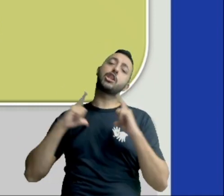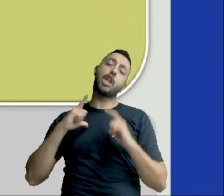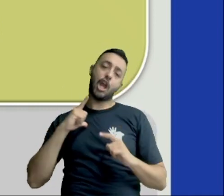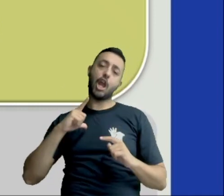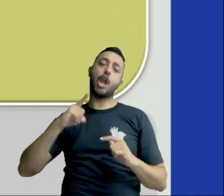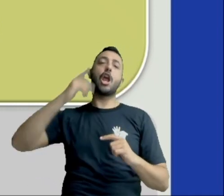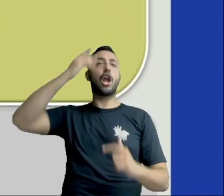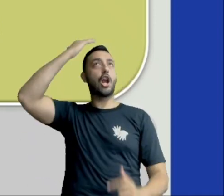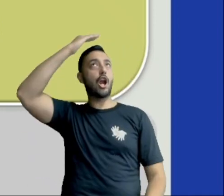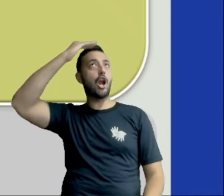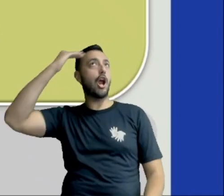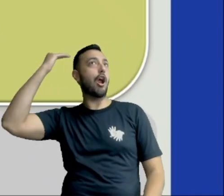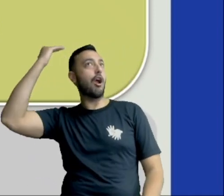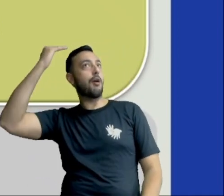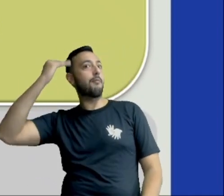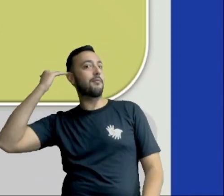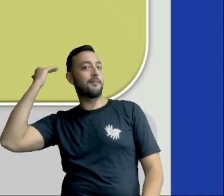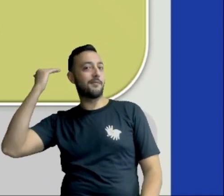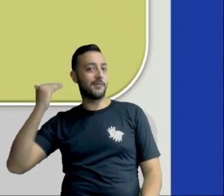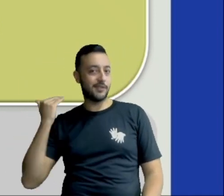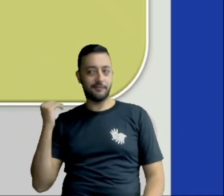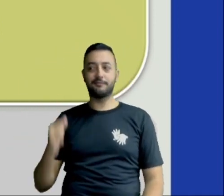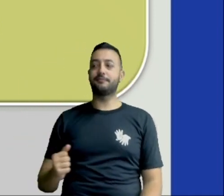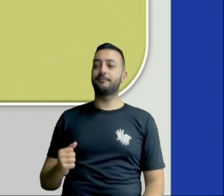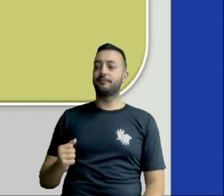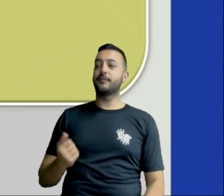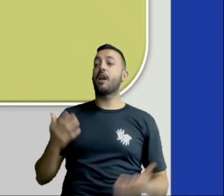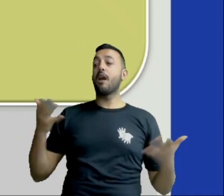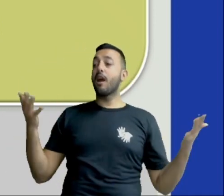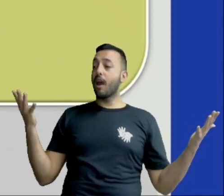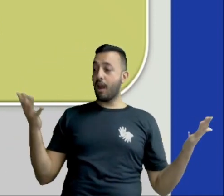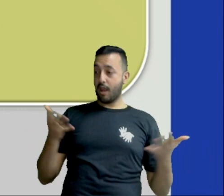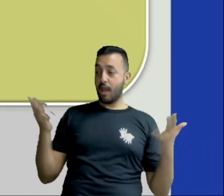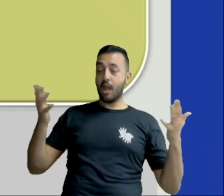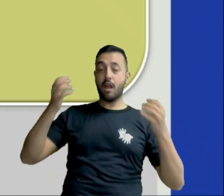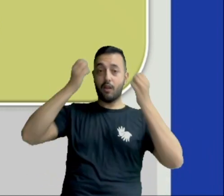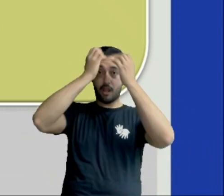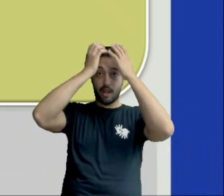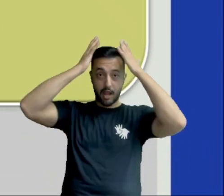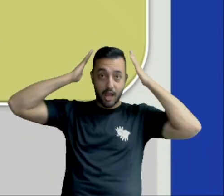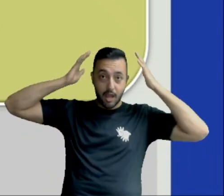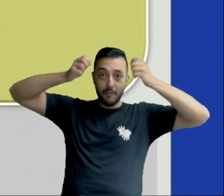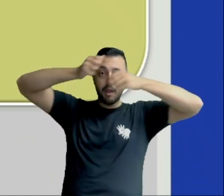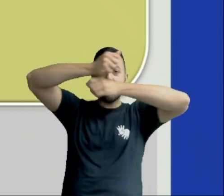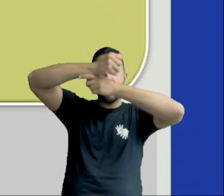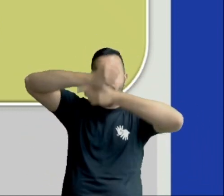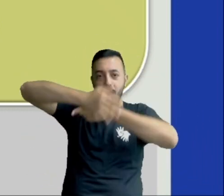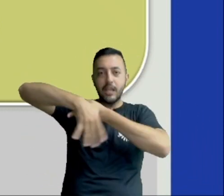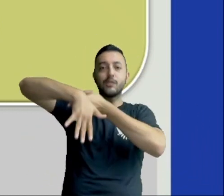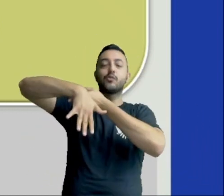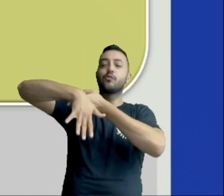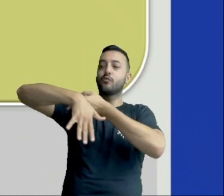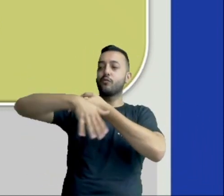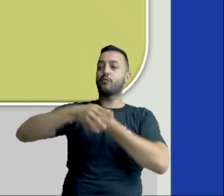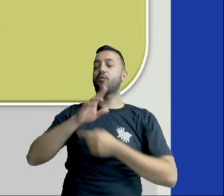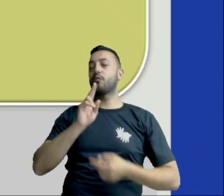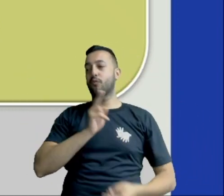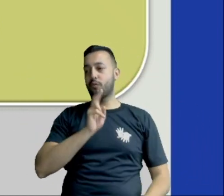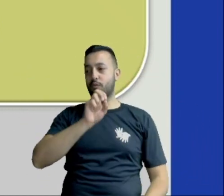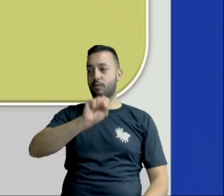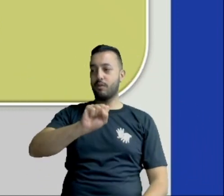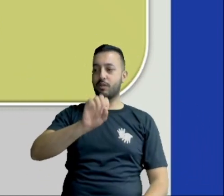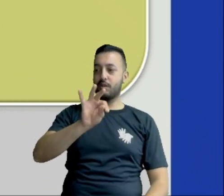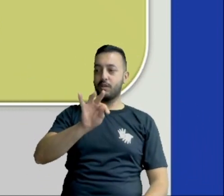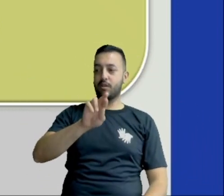cabelos ondulados. Com relação agora a cabelos lisos, o que é que eu uso? Straight